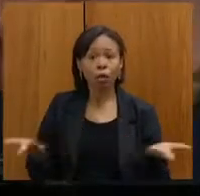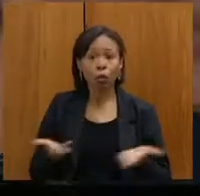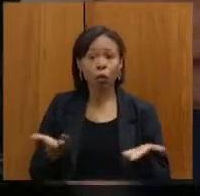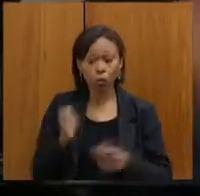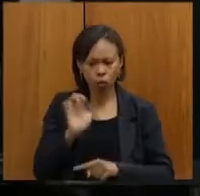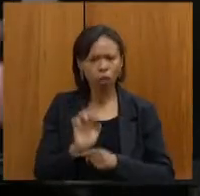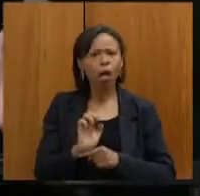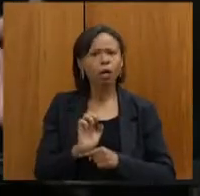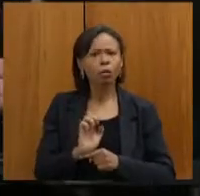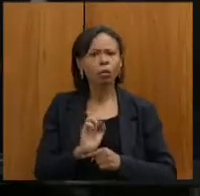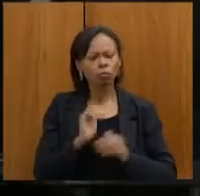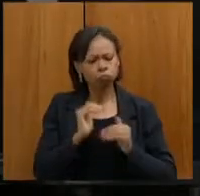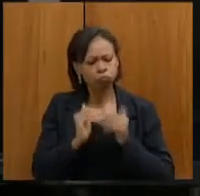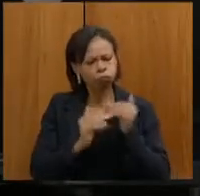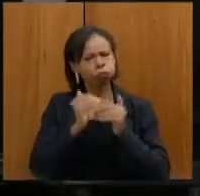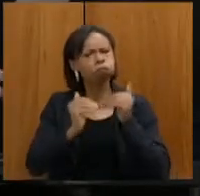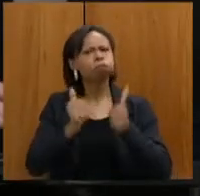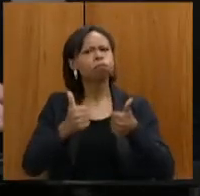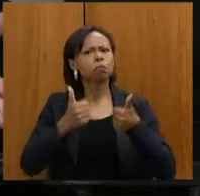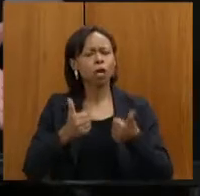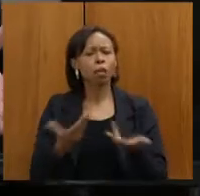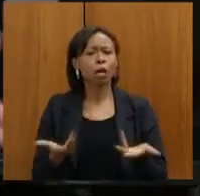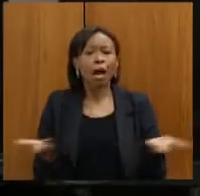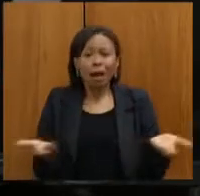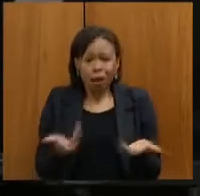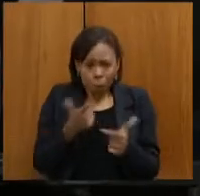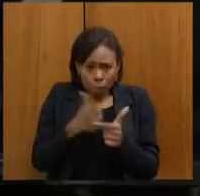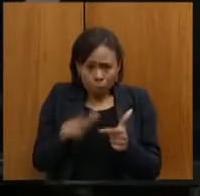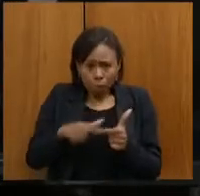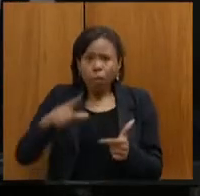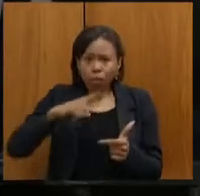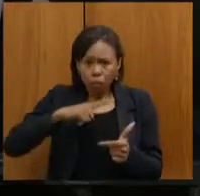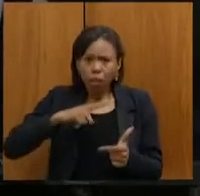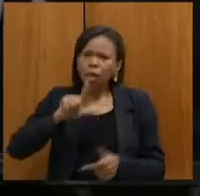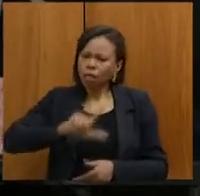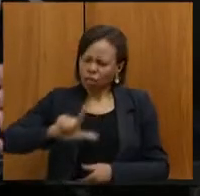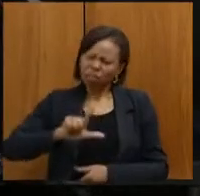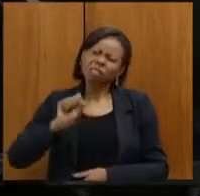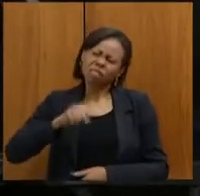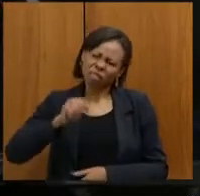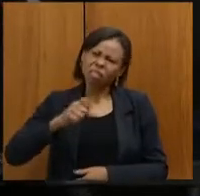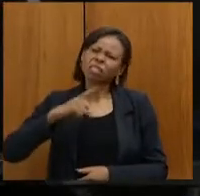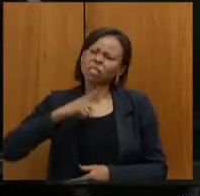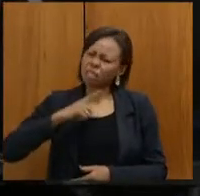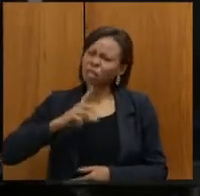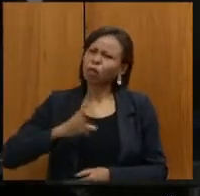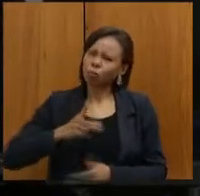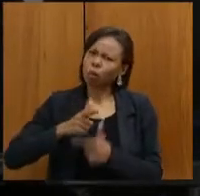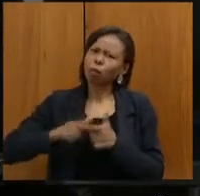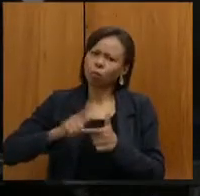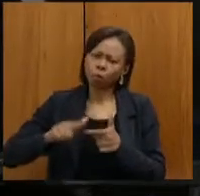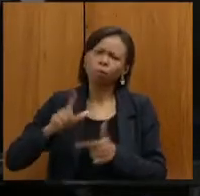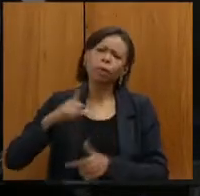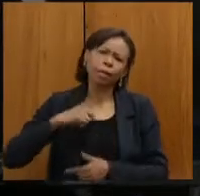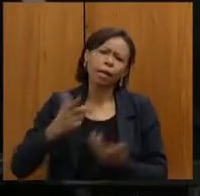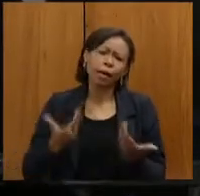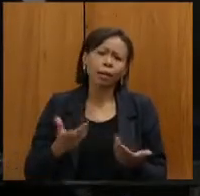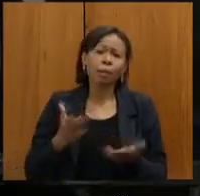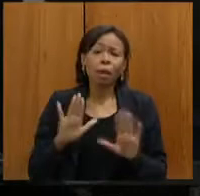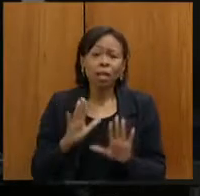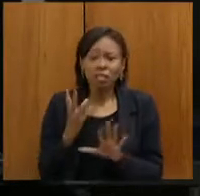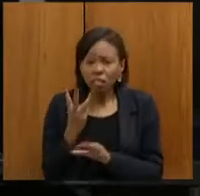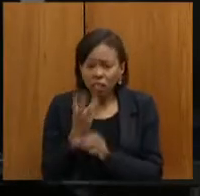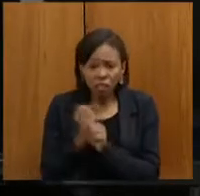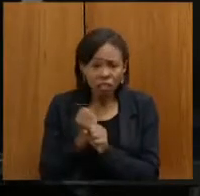o estado em dia agora a problema seu Rodrigo que ainda há problemas óbvio não seriam em